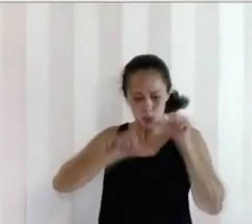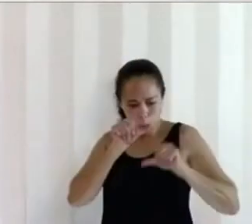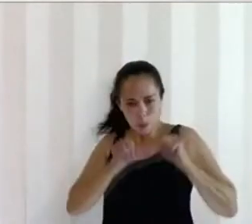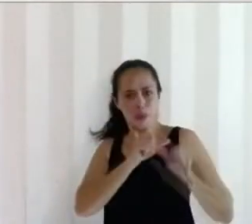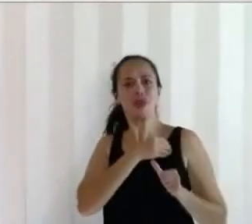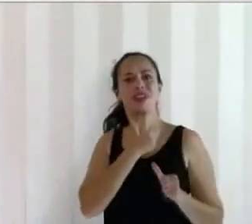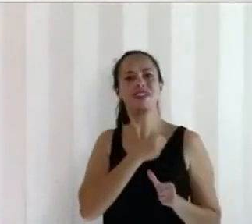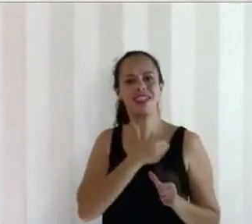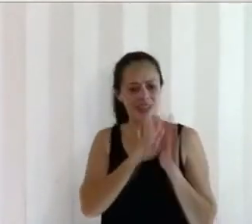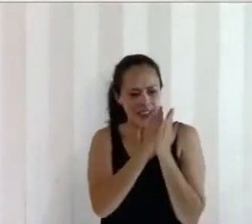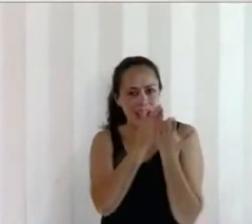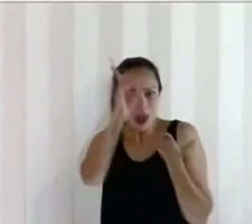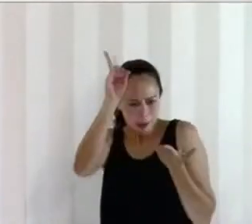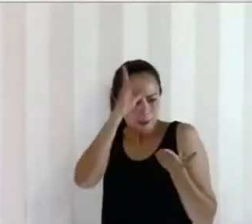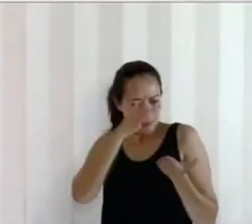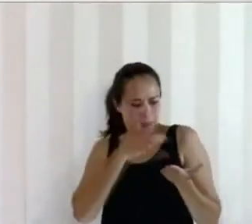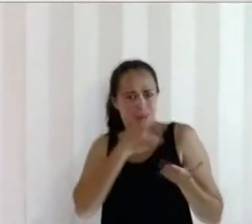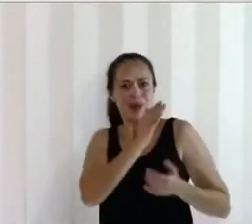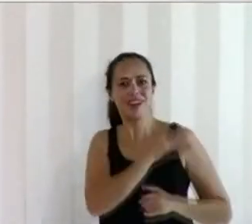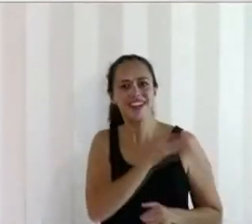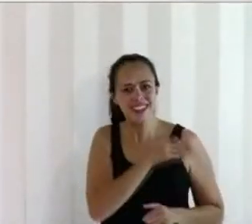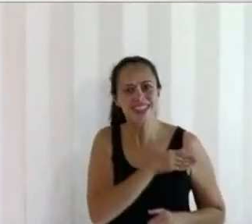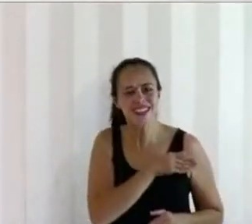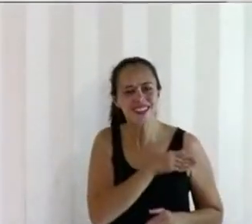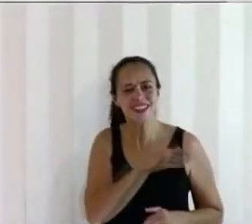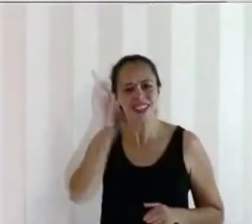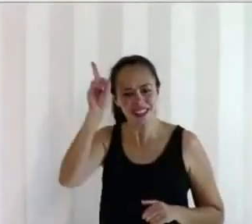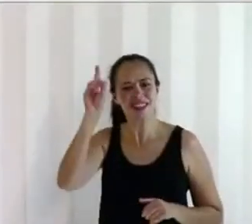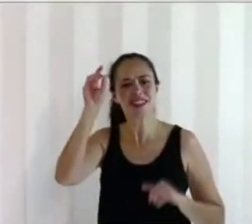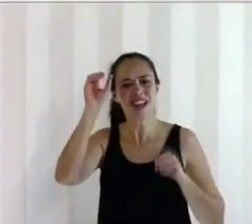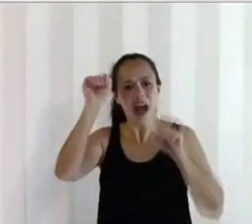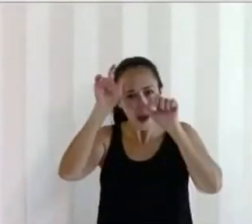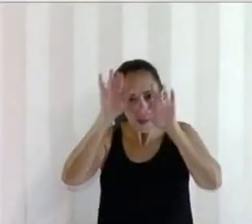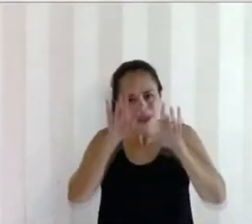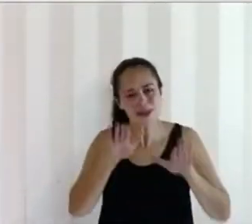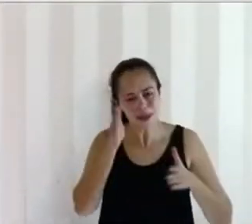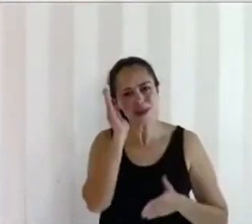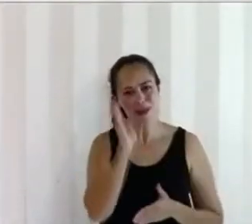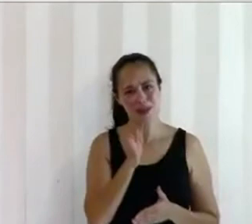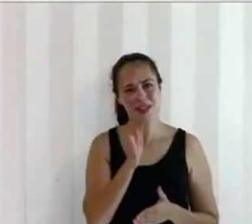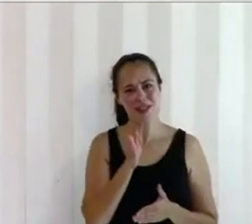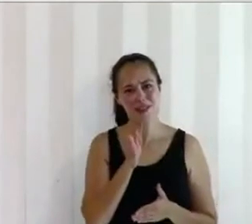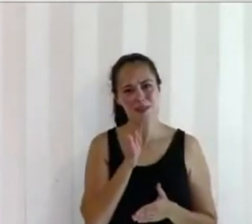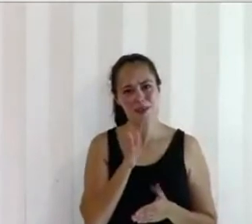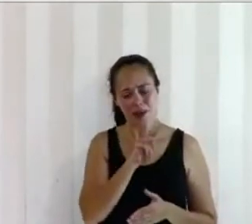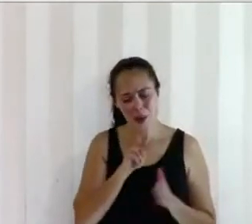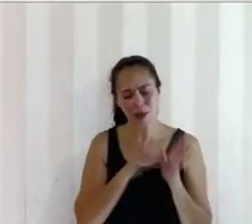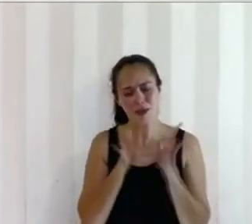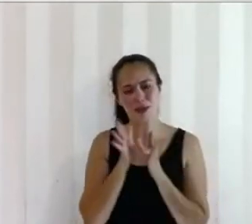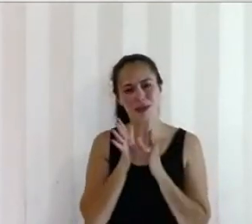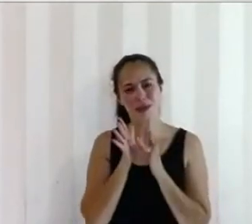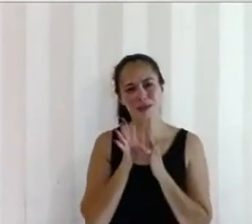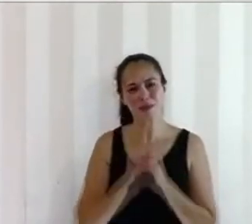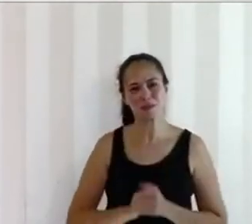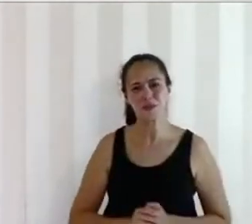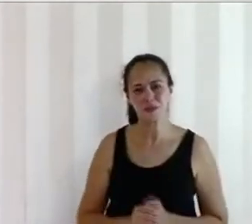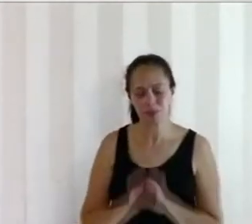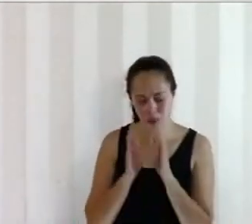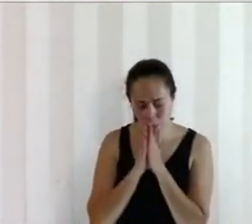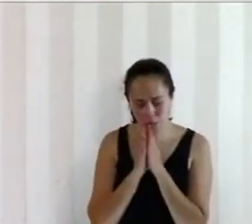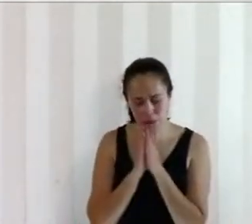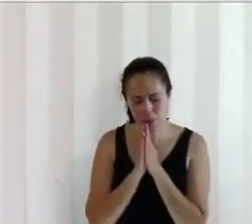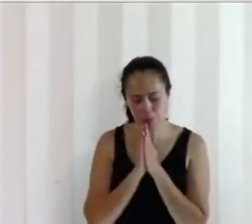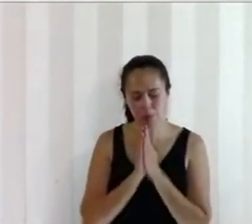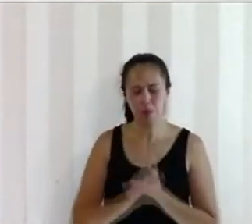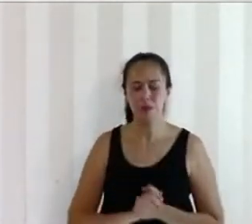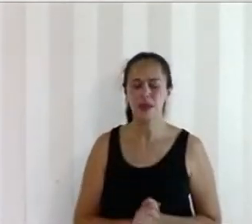nós? Que o Senhor assim nos ajude nas nossas fraquezas, em nome de Jesus. Ó Deus,